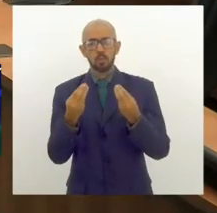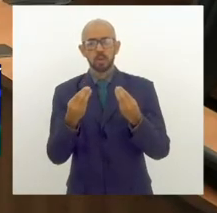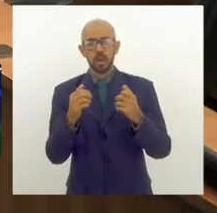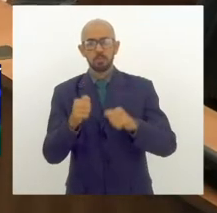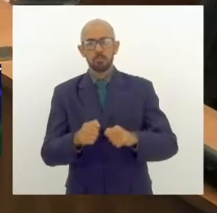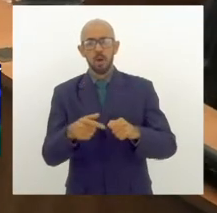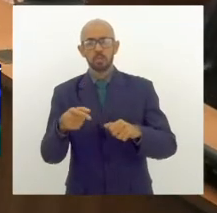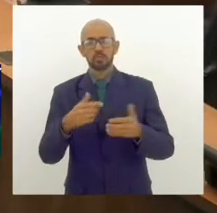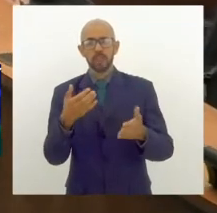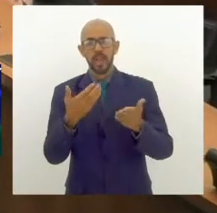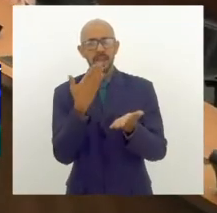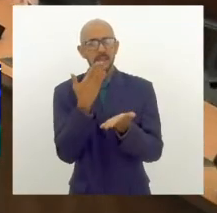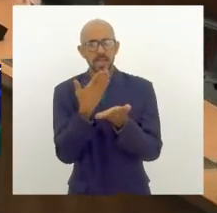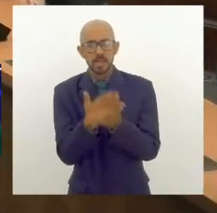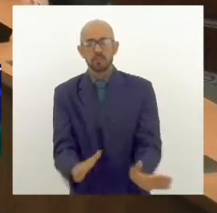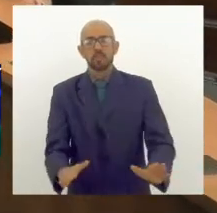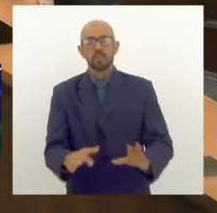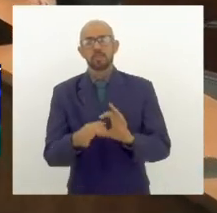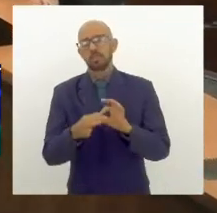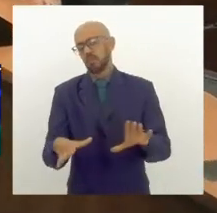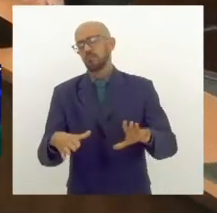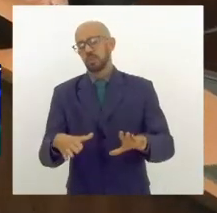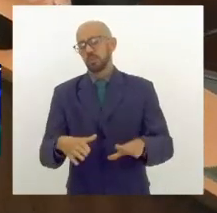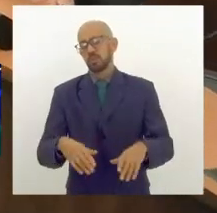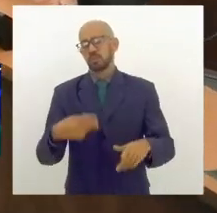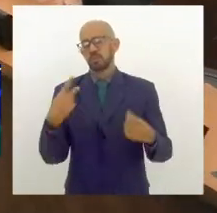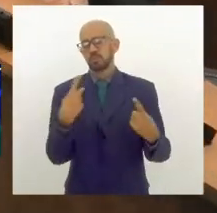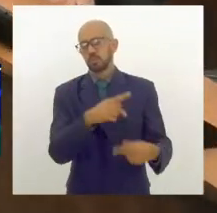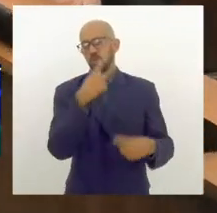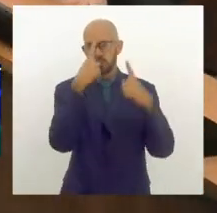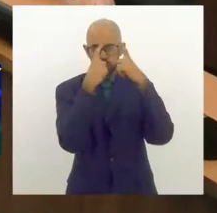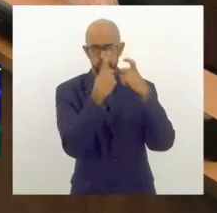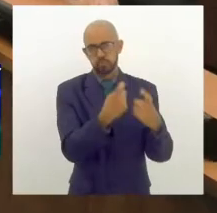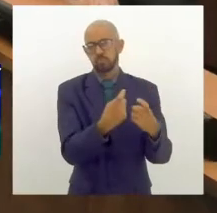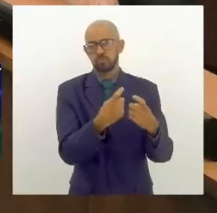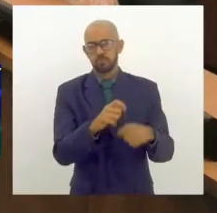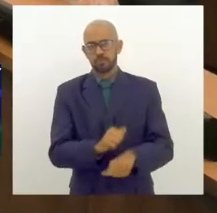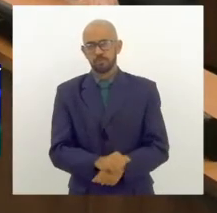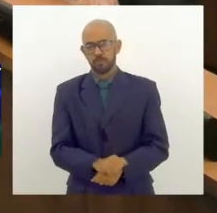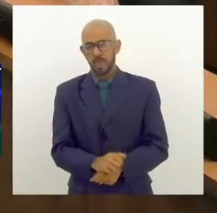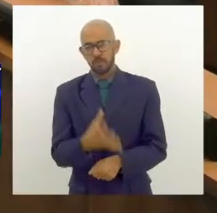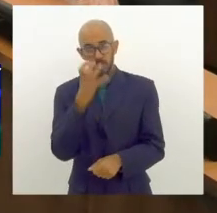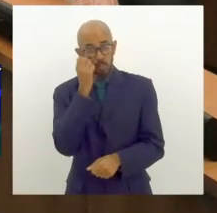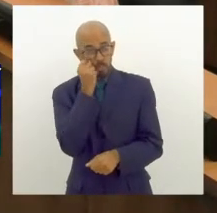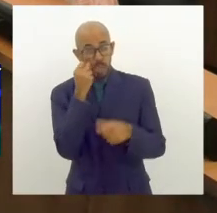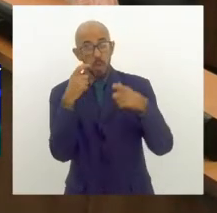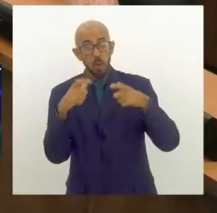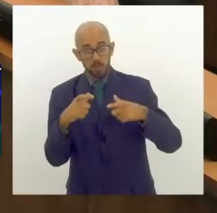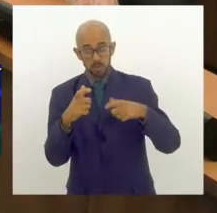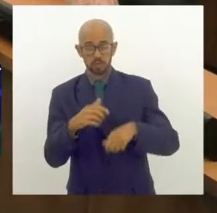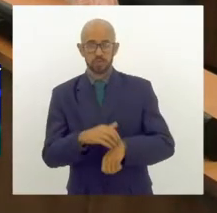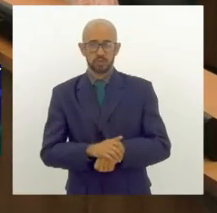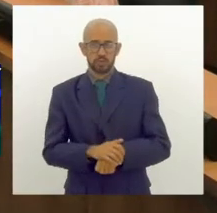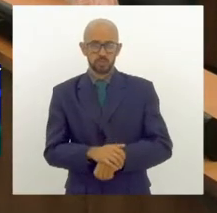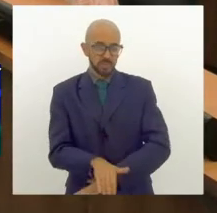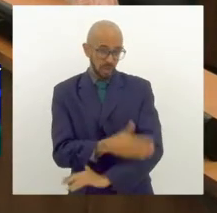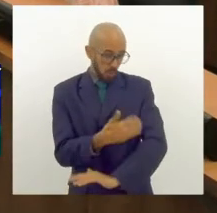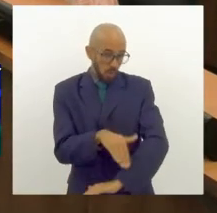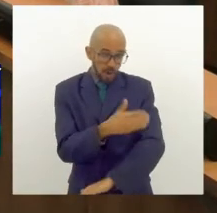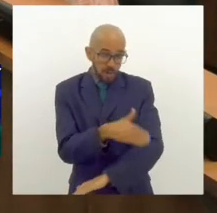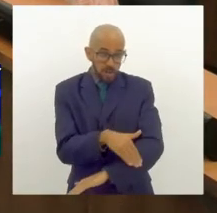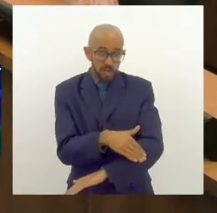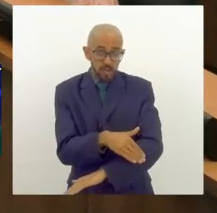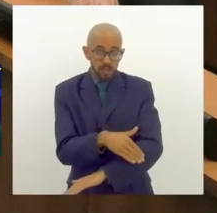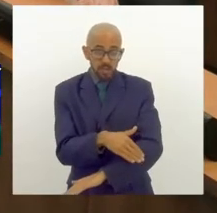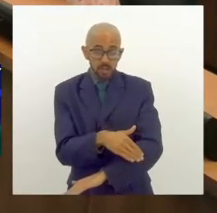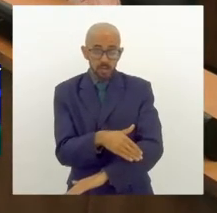se libertar do seu agressor? Ela vai colocar os seus filhos para dormir no relento, para passar necessidade?